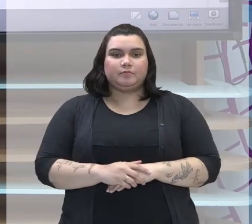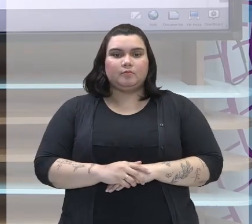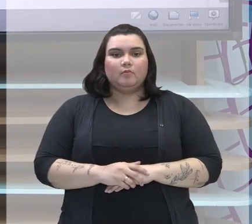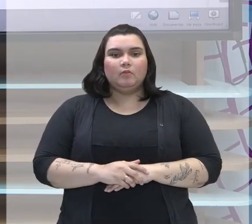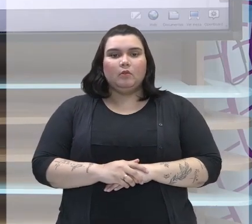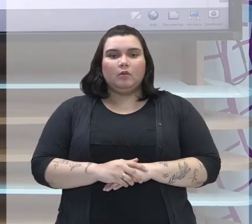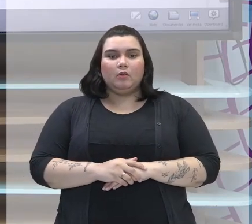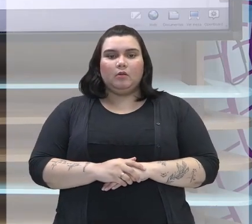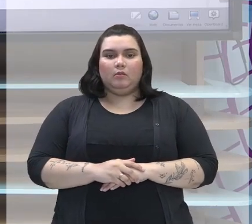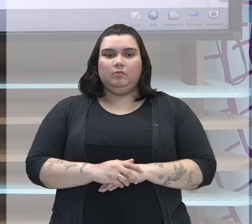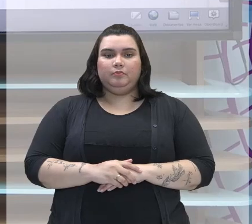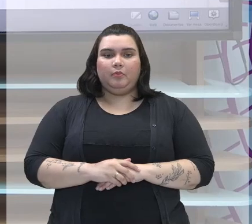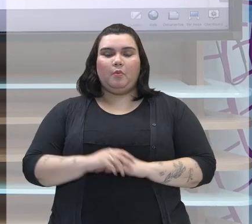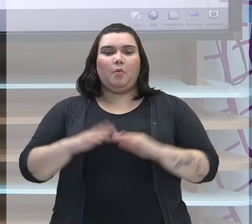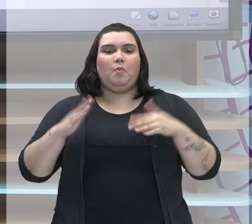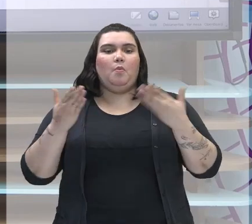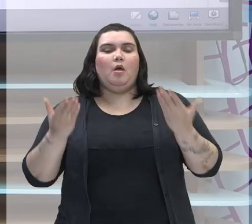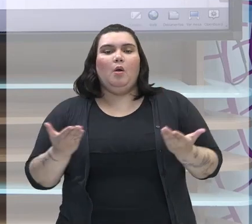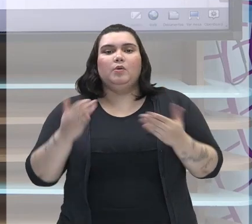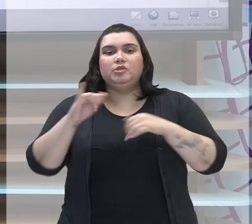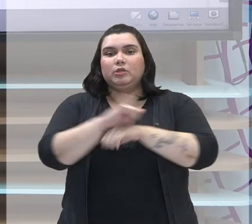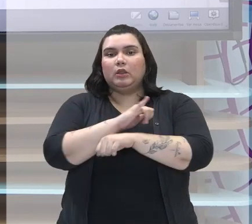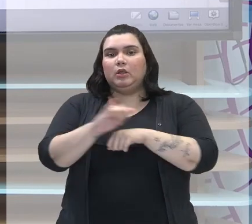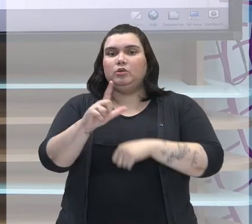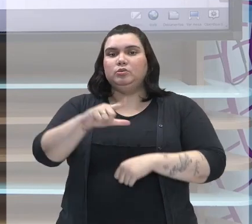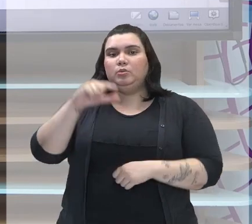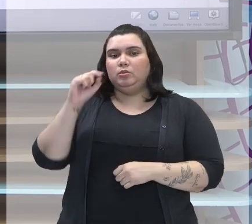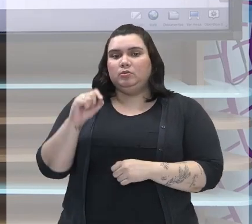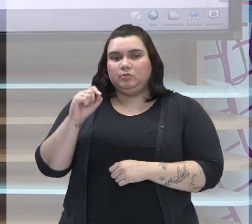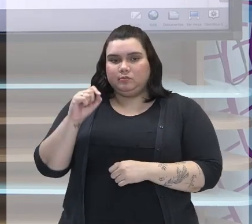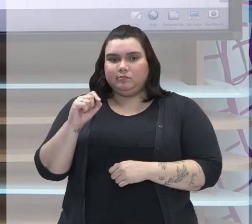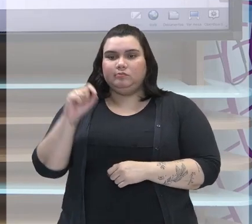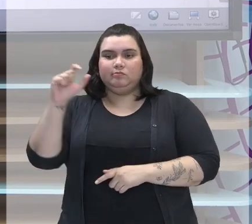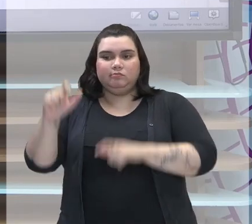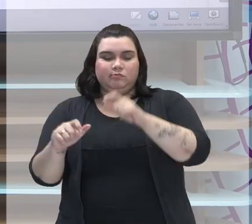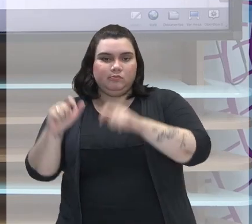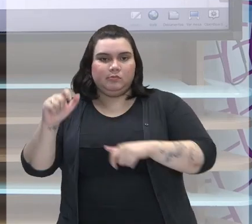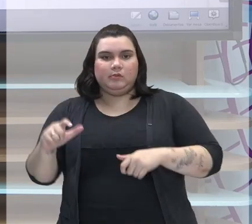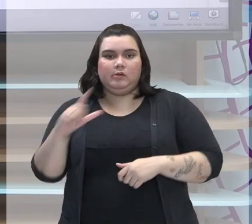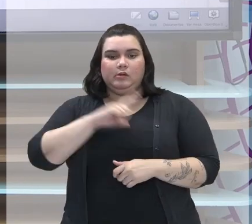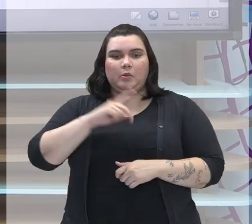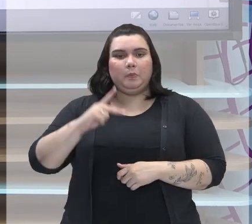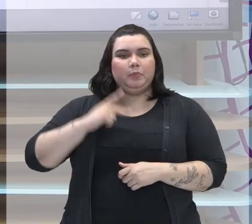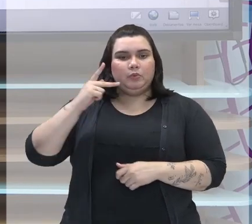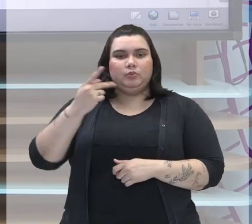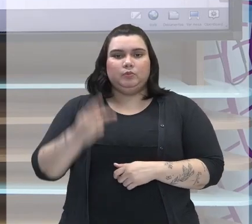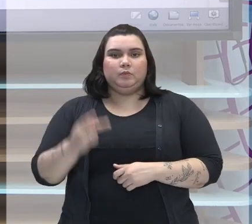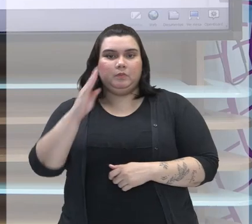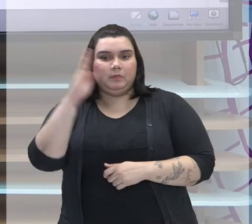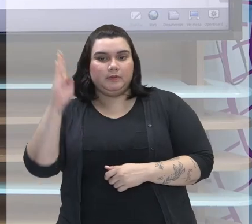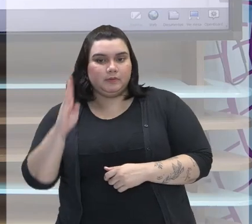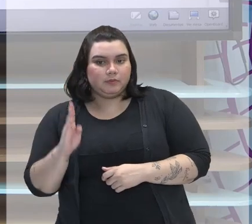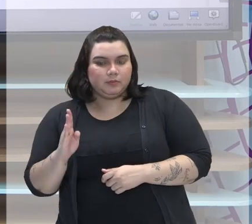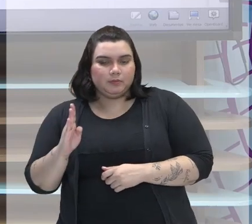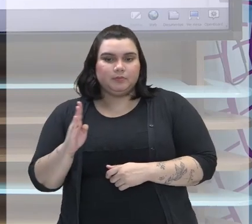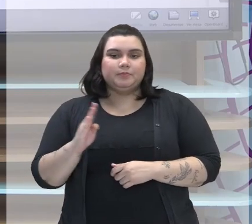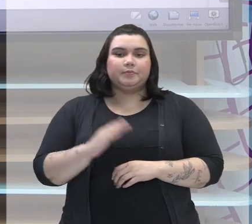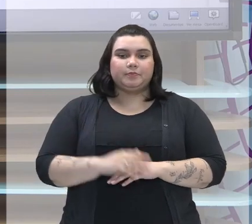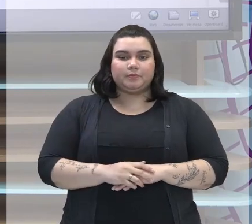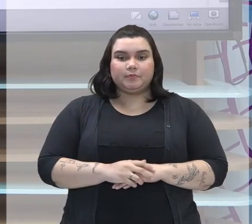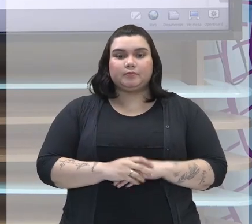Qual é a medida tomada por aqueles que regiam a política do Brasil?